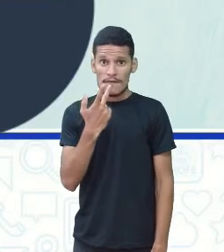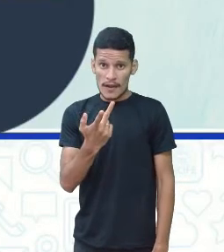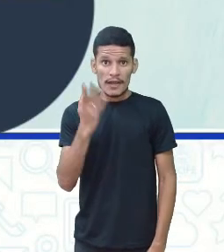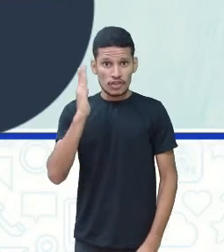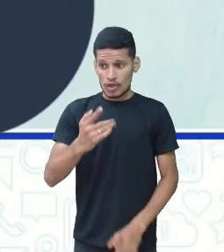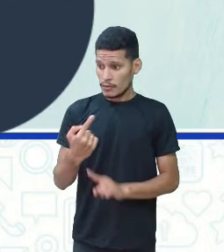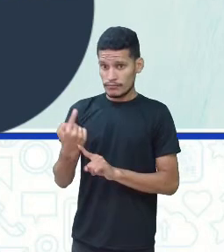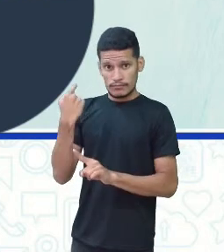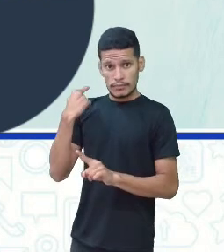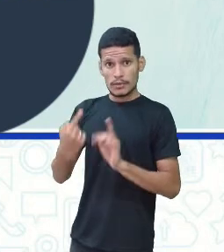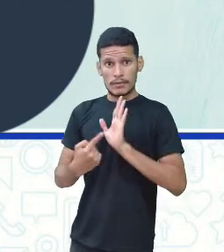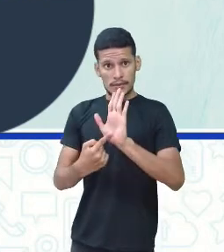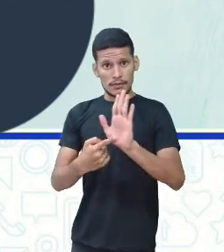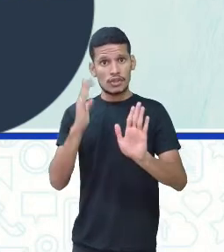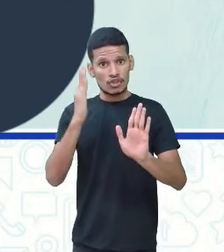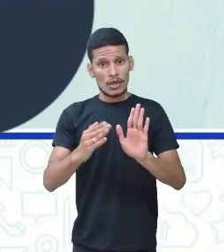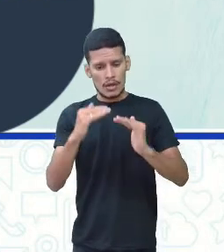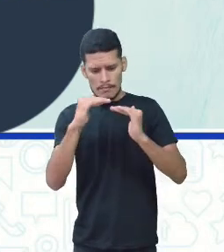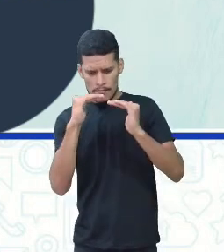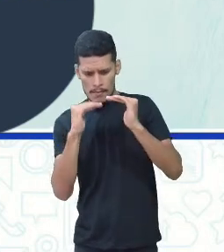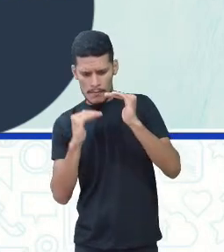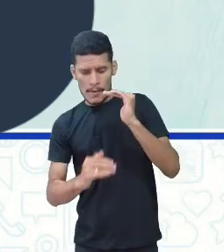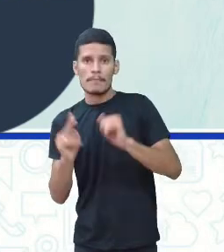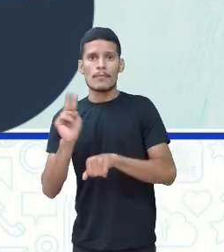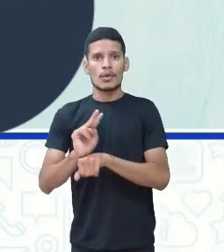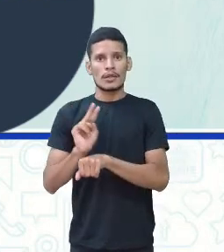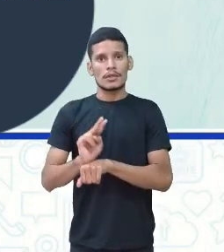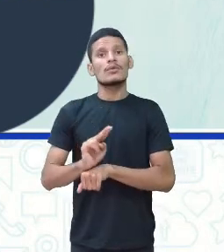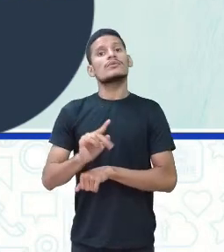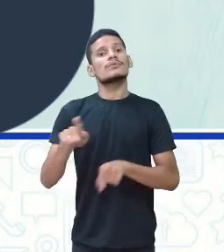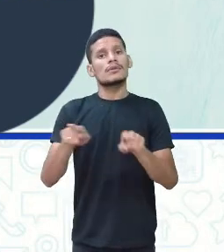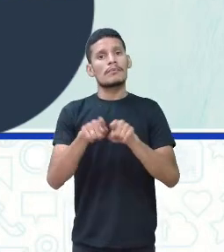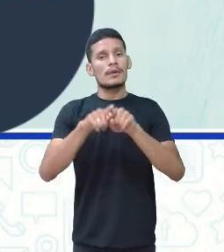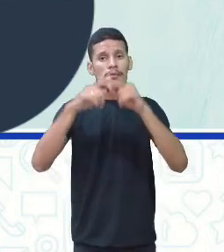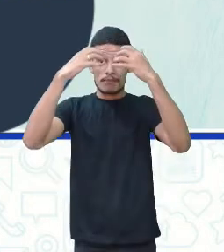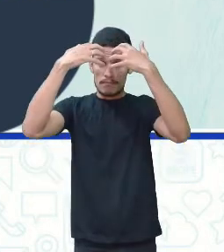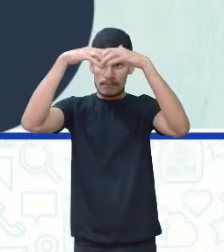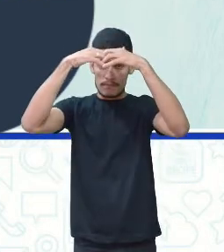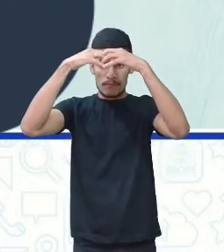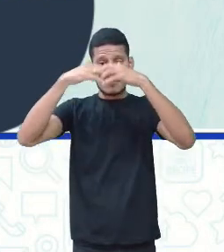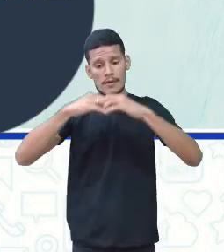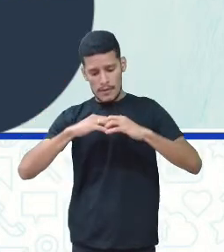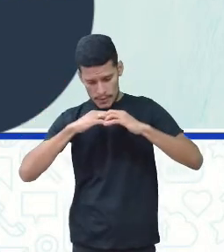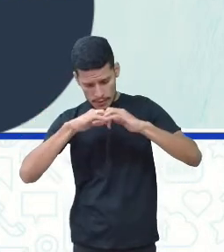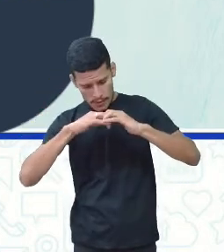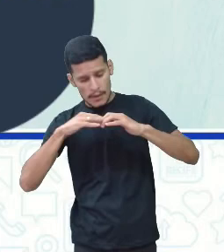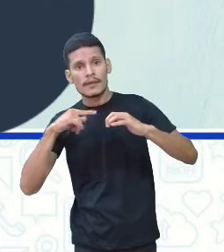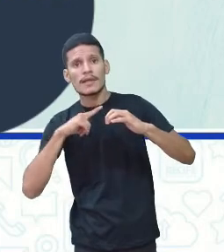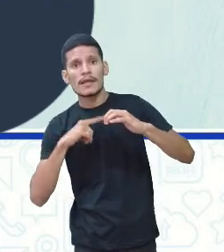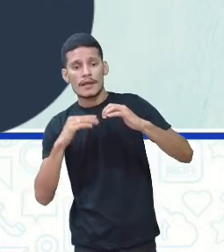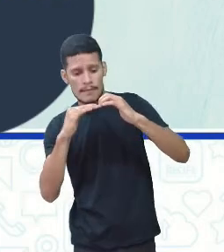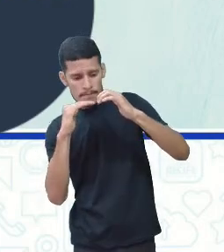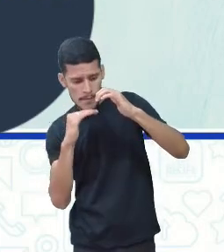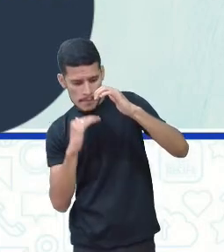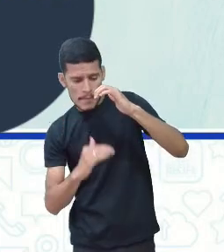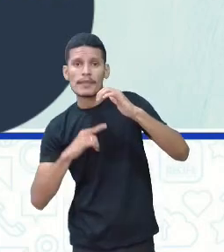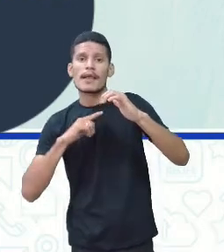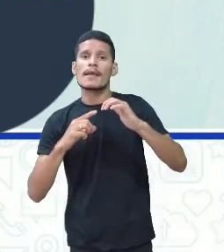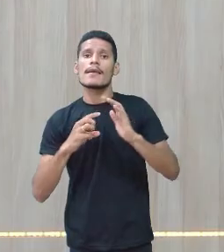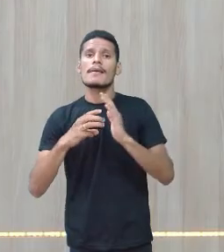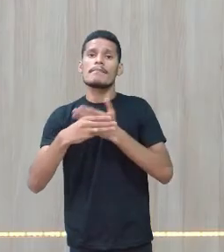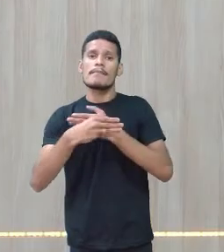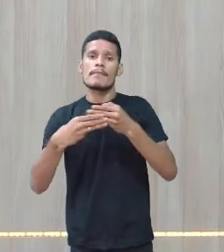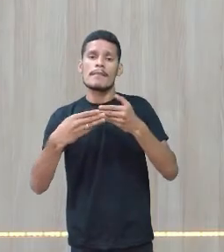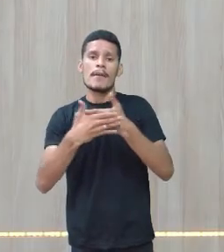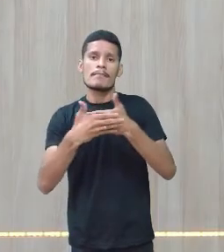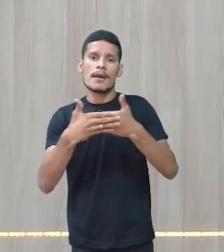quando eu apresentei as camadas de proteção? Além da caixa craniana, a gente tem aí, né, as 3 membranas, e essas